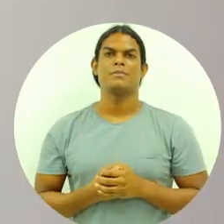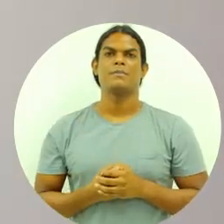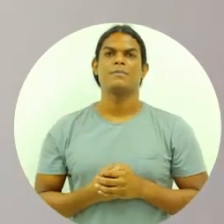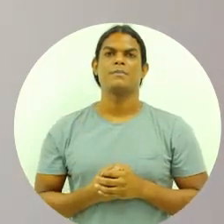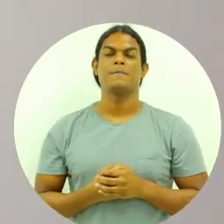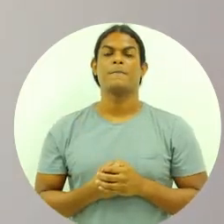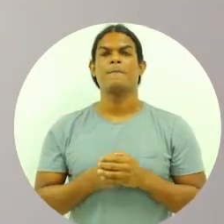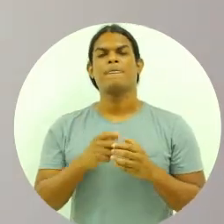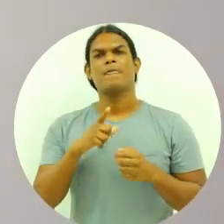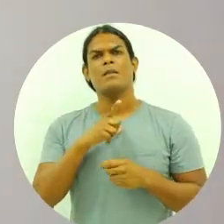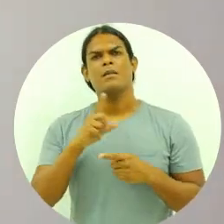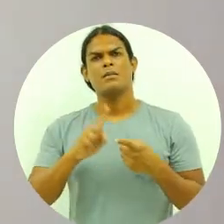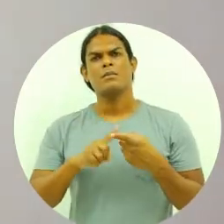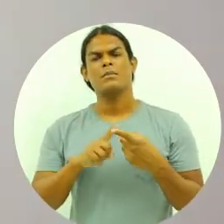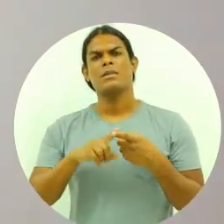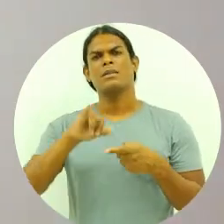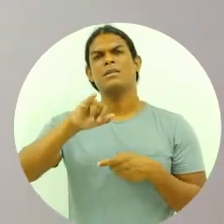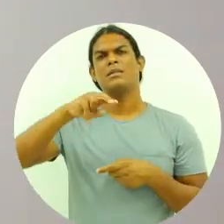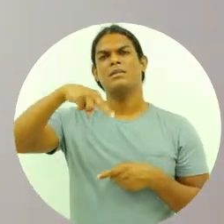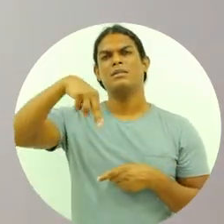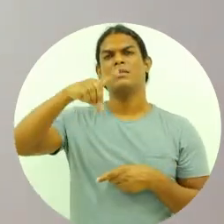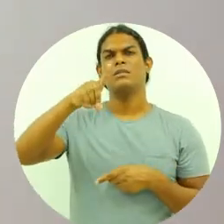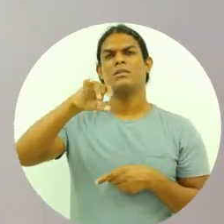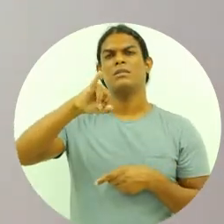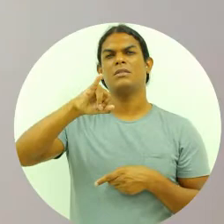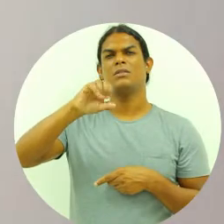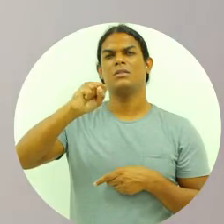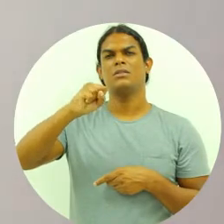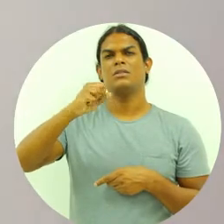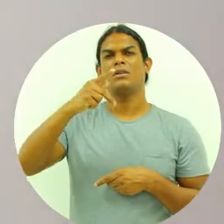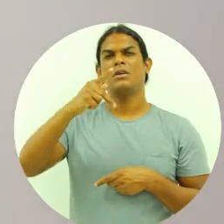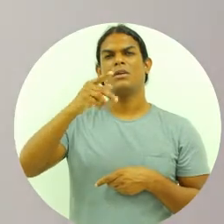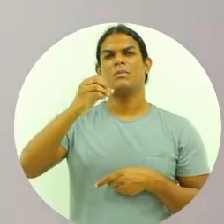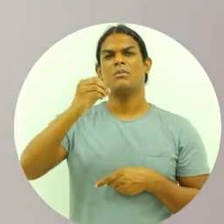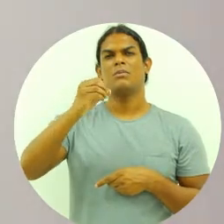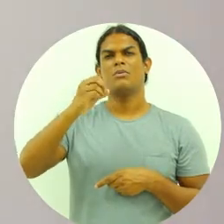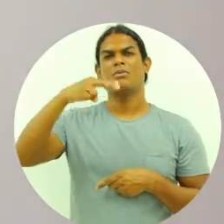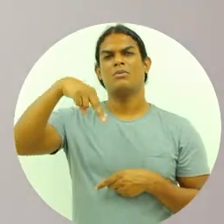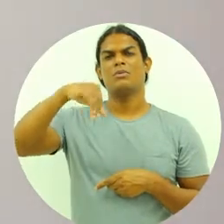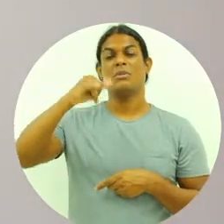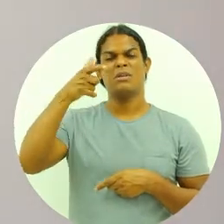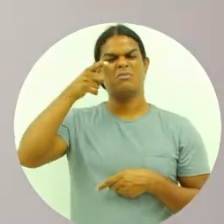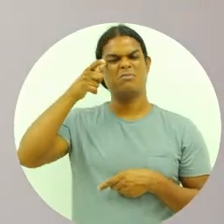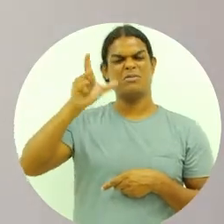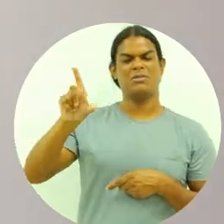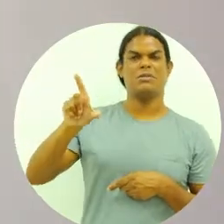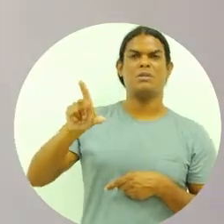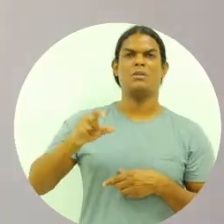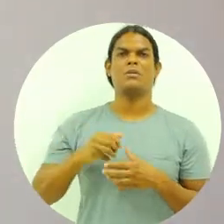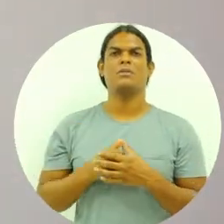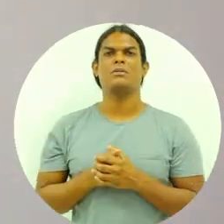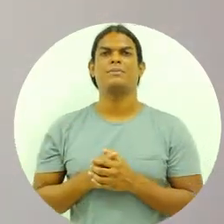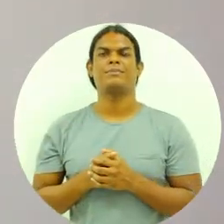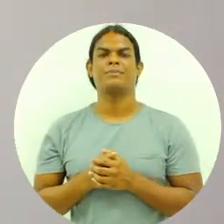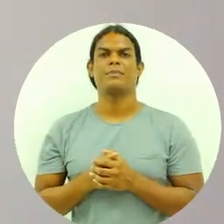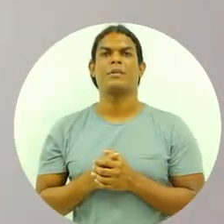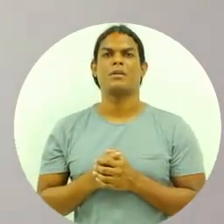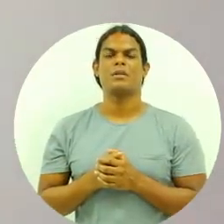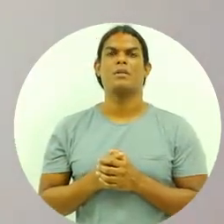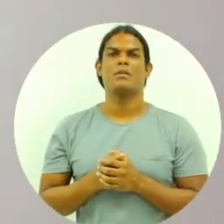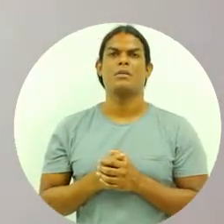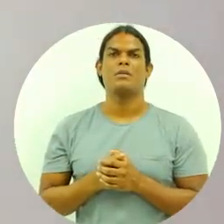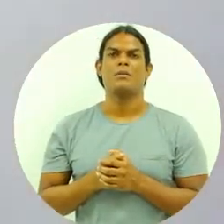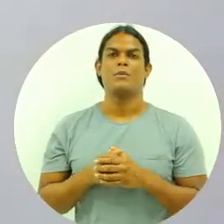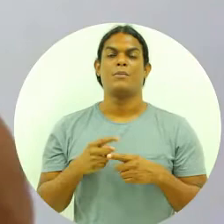Temos também a indisponibilidade do interesse público. O agente público ele não pode dispor